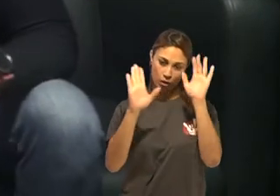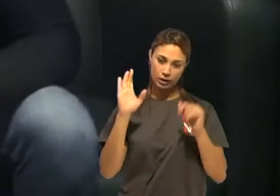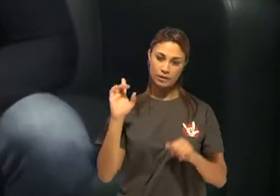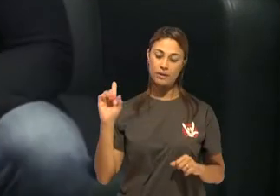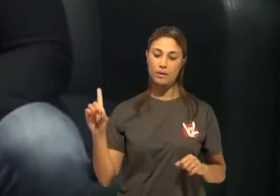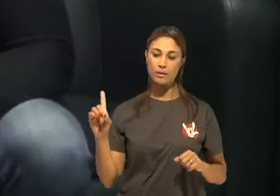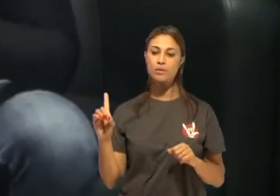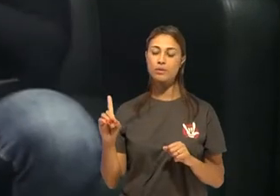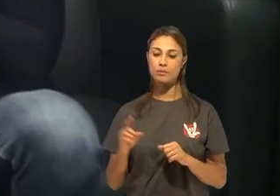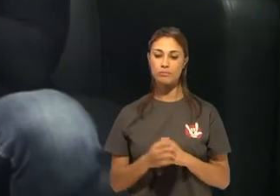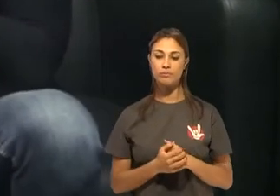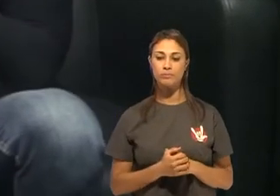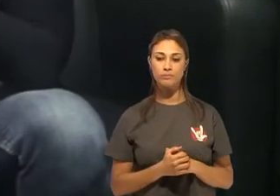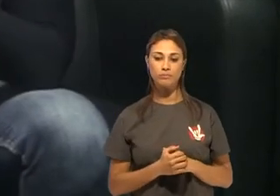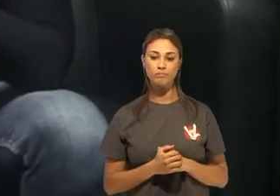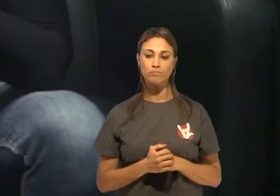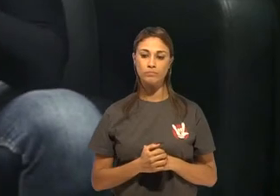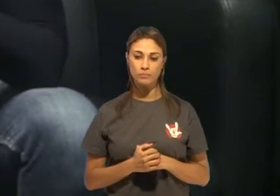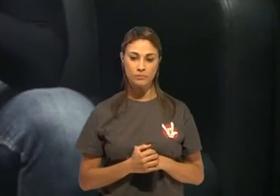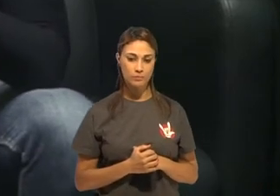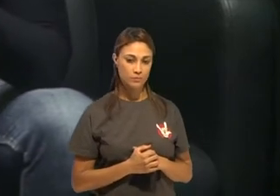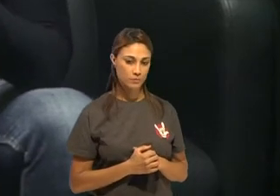Que possamos nessa noite